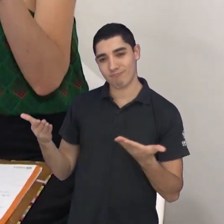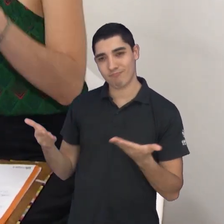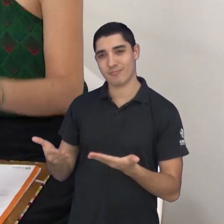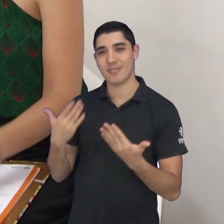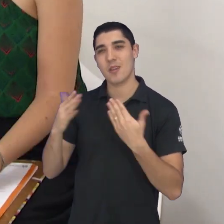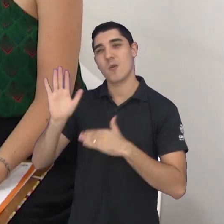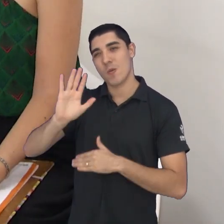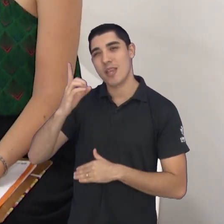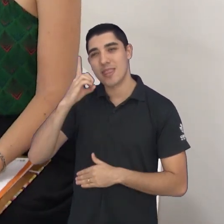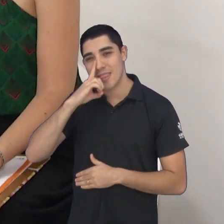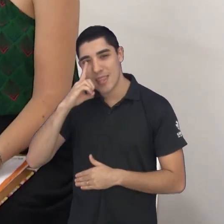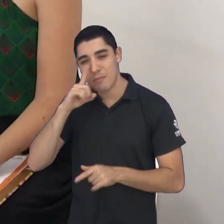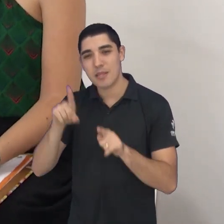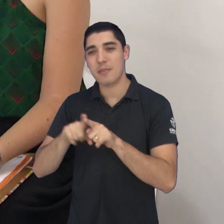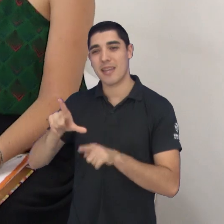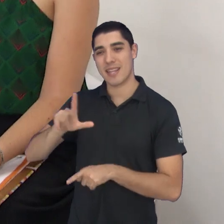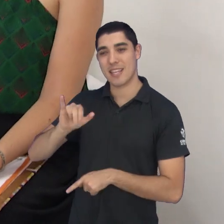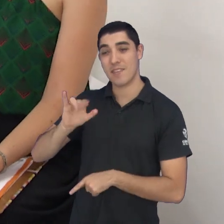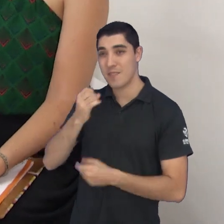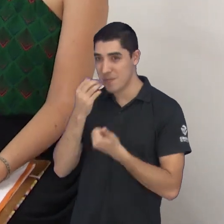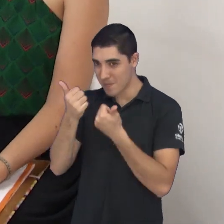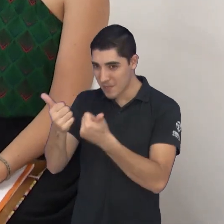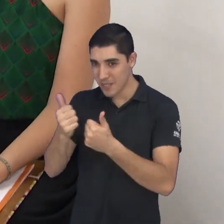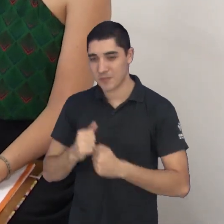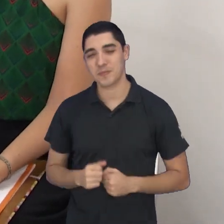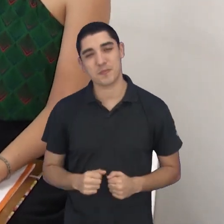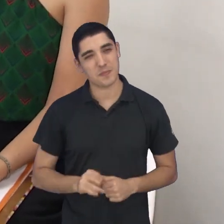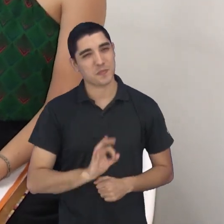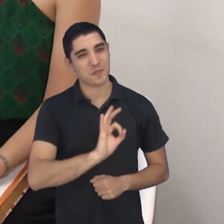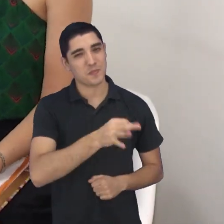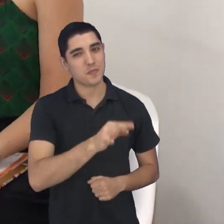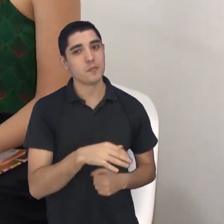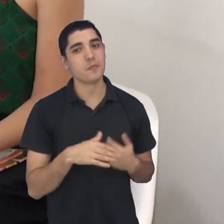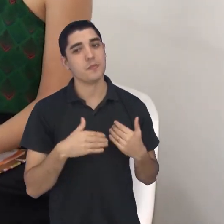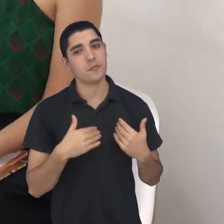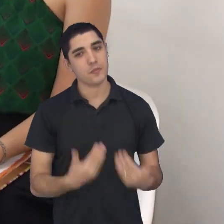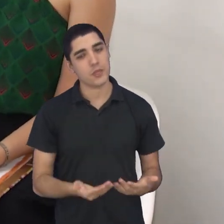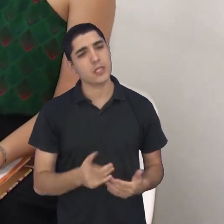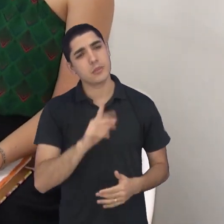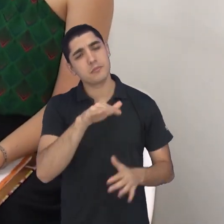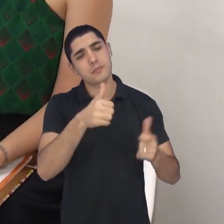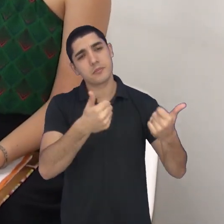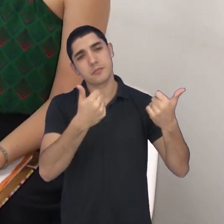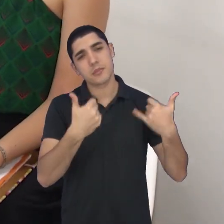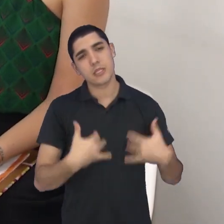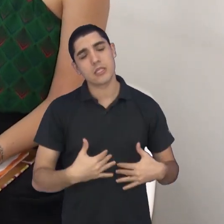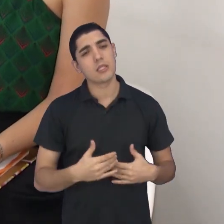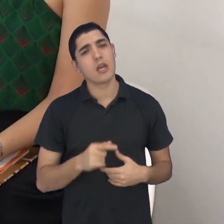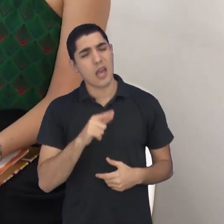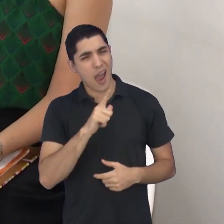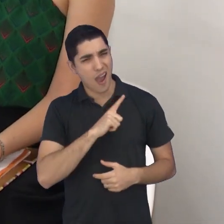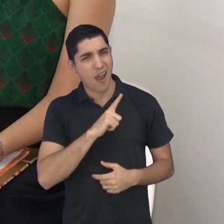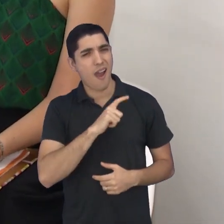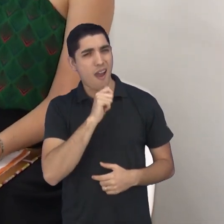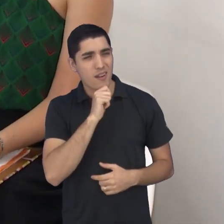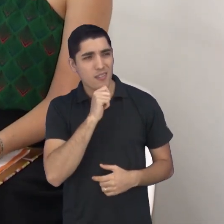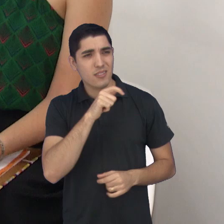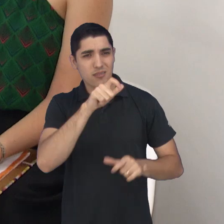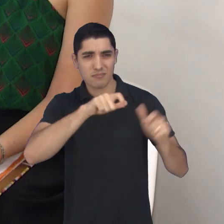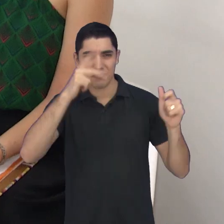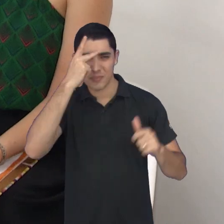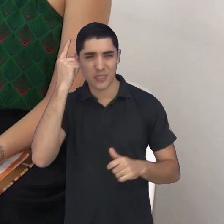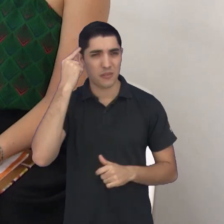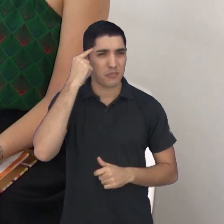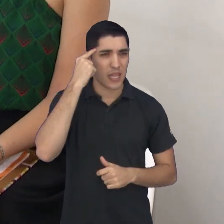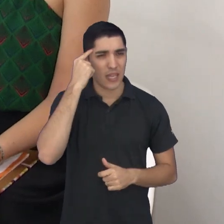Oi, Dani, oi, Lívia, tudo bom? Tá certo. E Letícia, conta pra gente, existe muito ainda essa visão, né, deturpada,